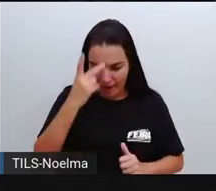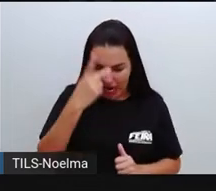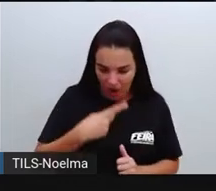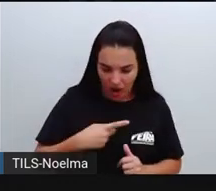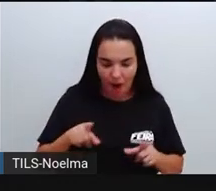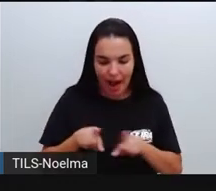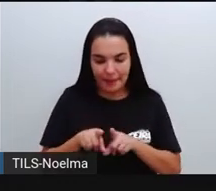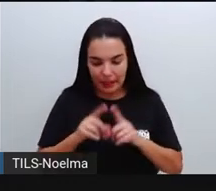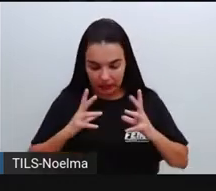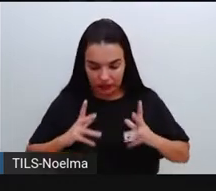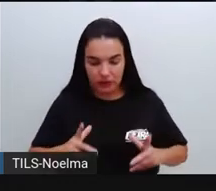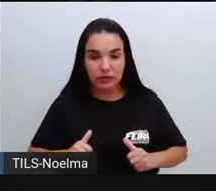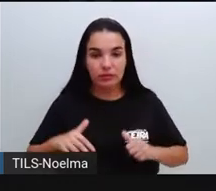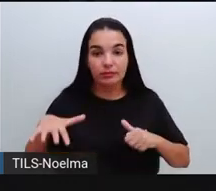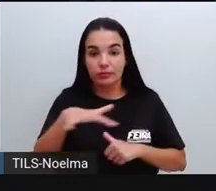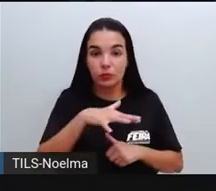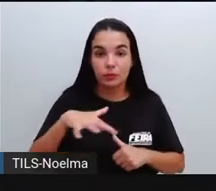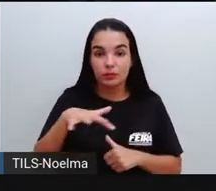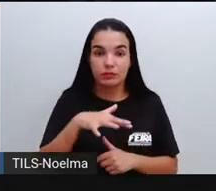certo?